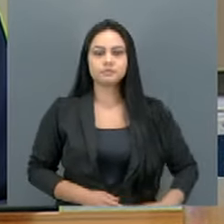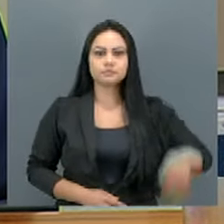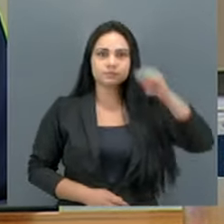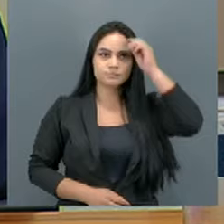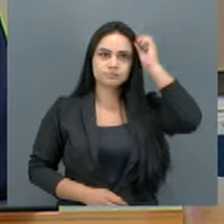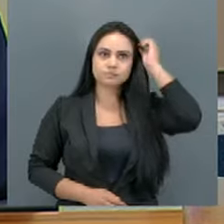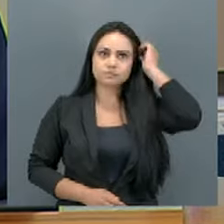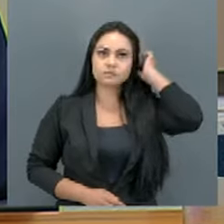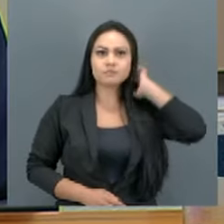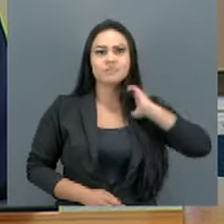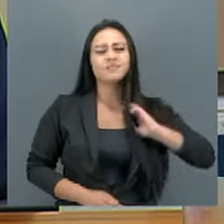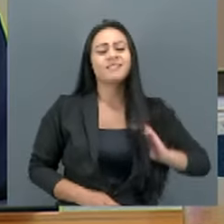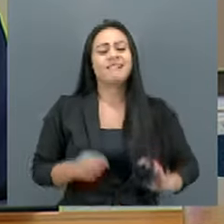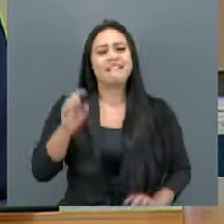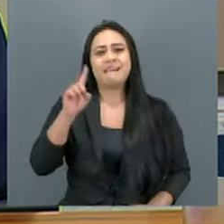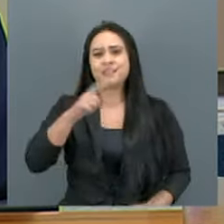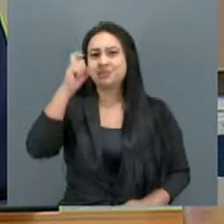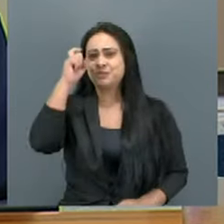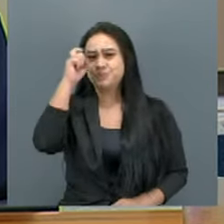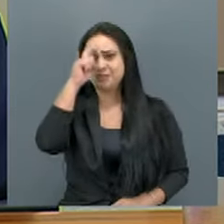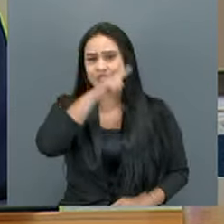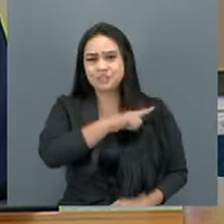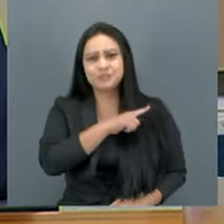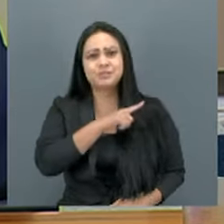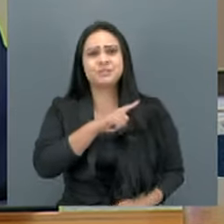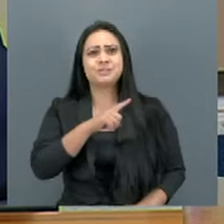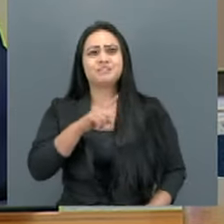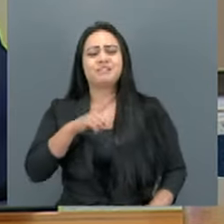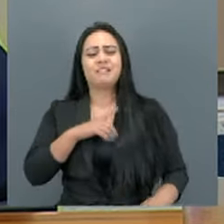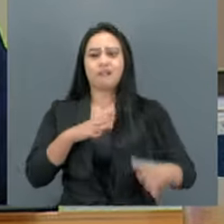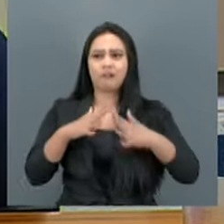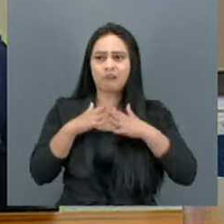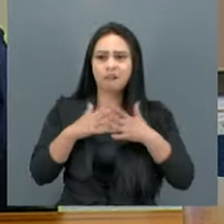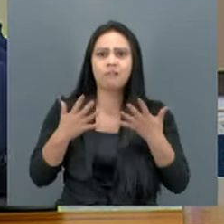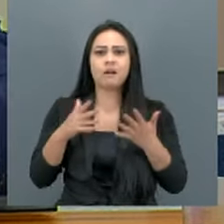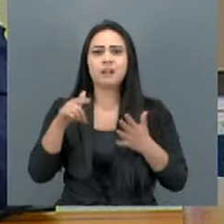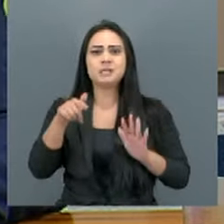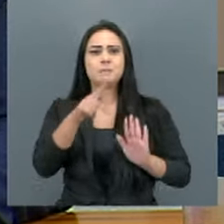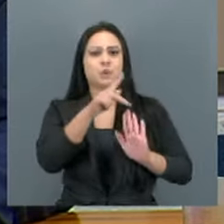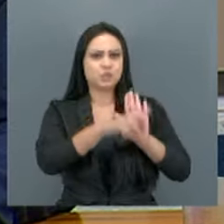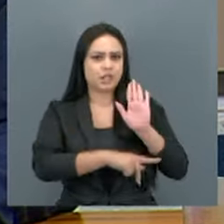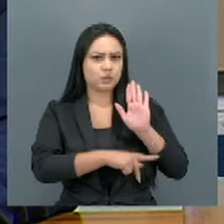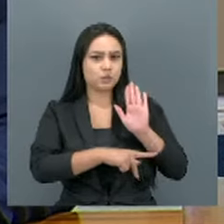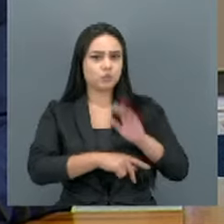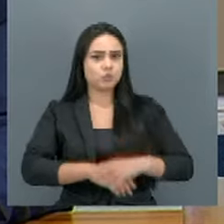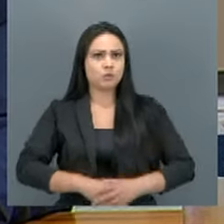É tanta burocracia, é tanto engano com esse projeto